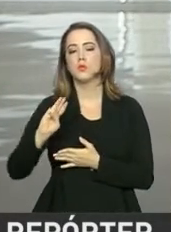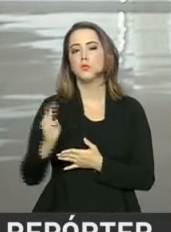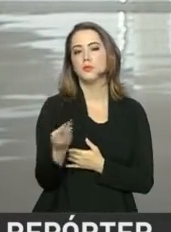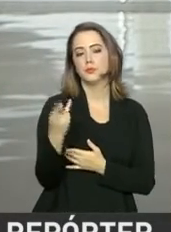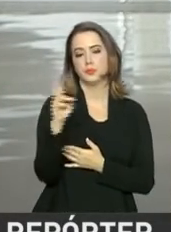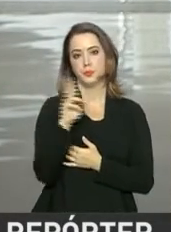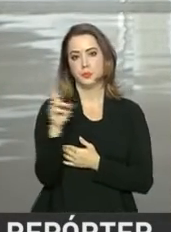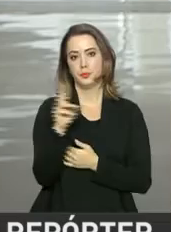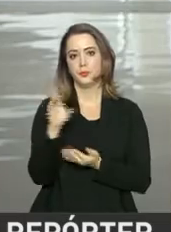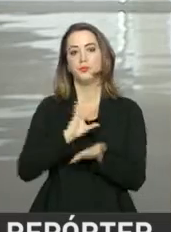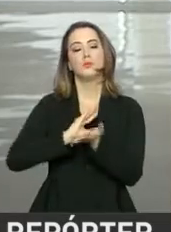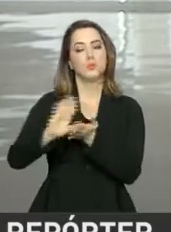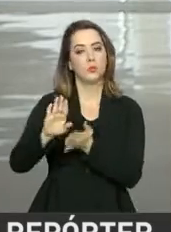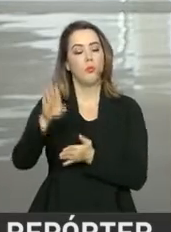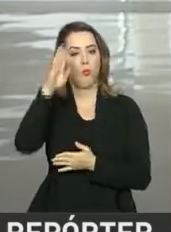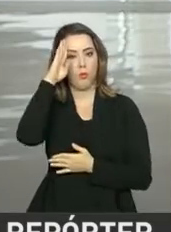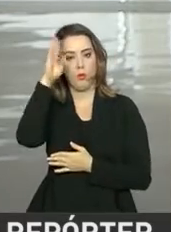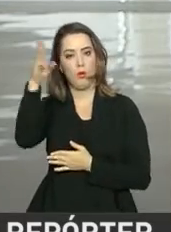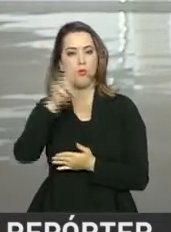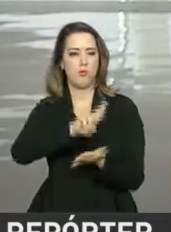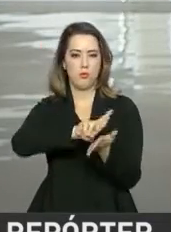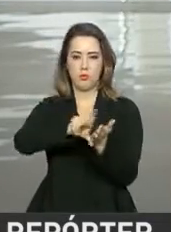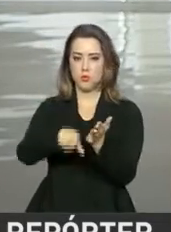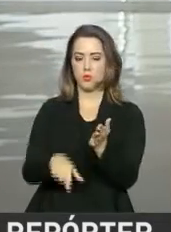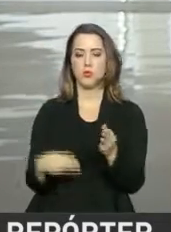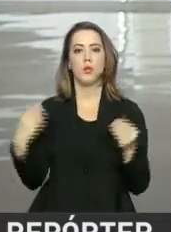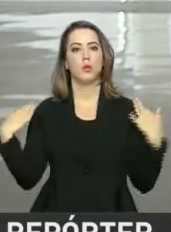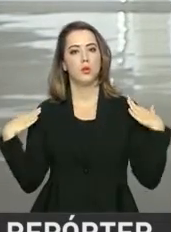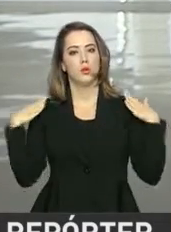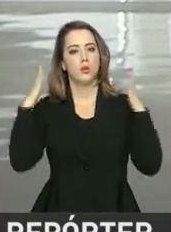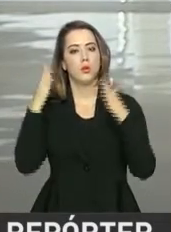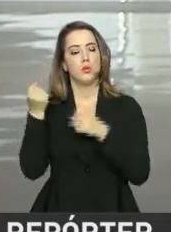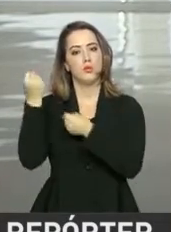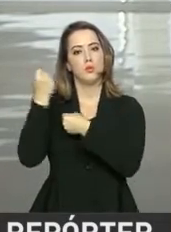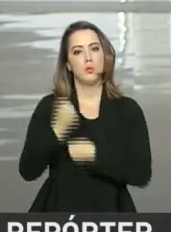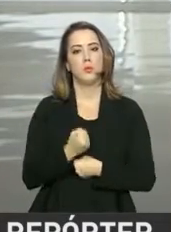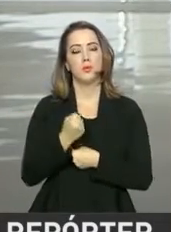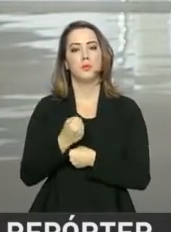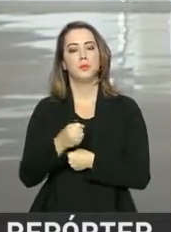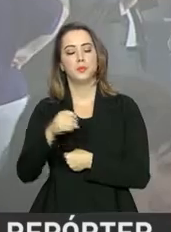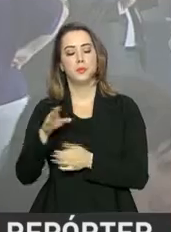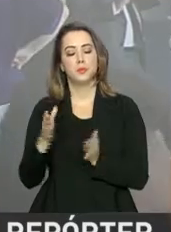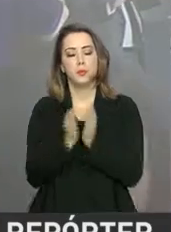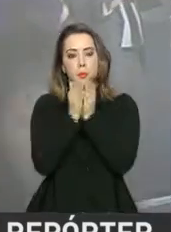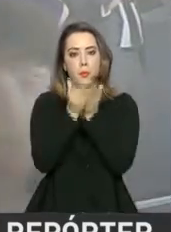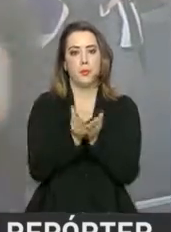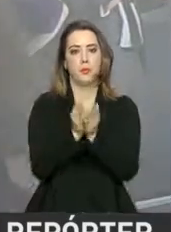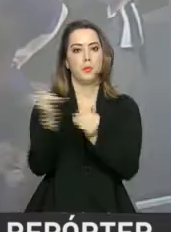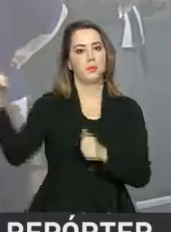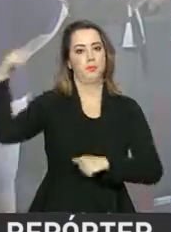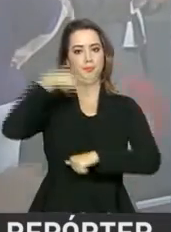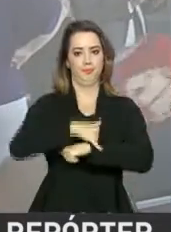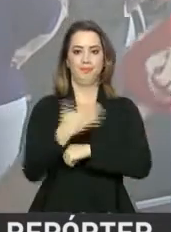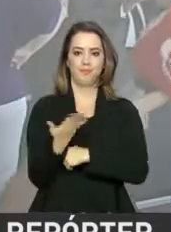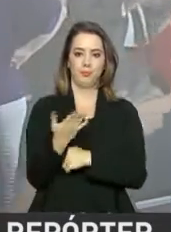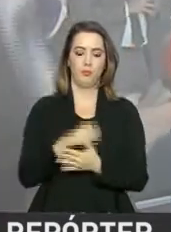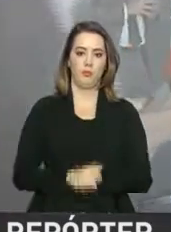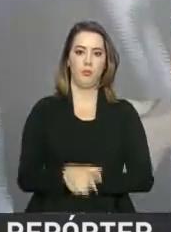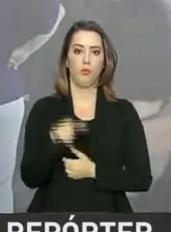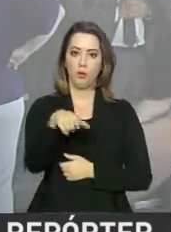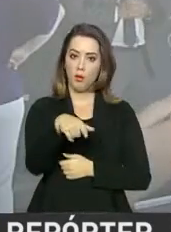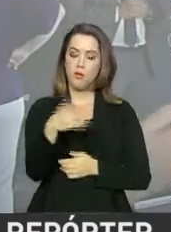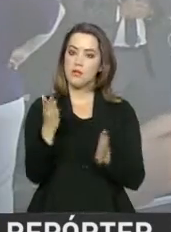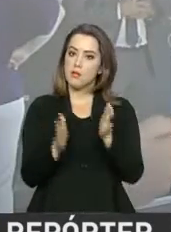reais para as Forças Armadas poderem atuar durante as Olimpíadas. Essa é uma fase de